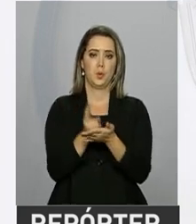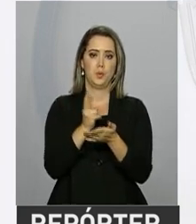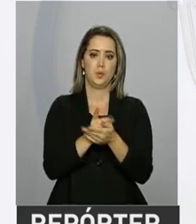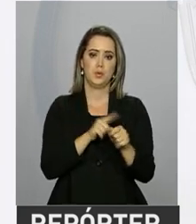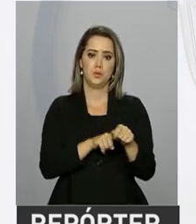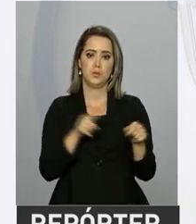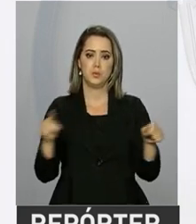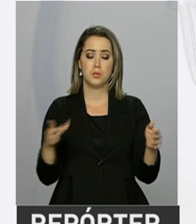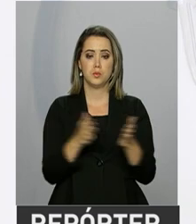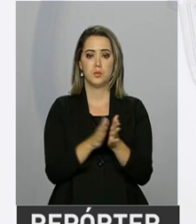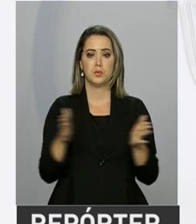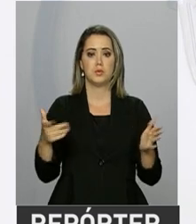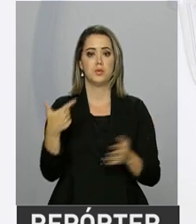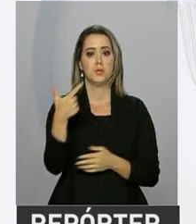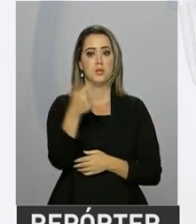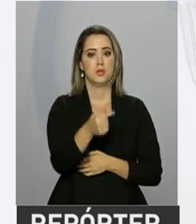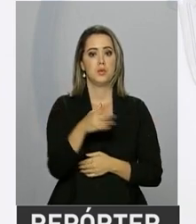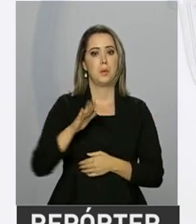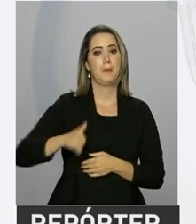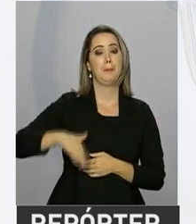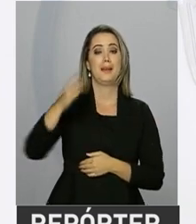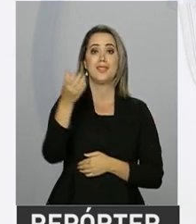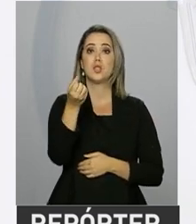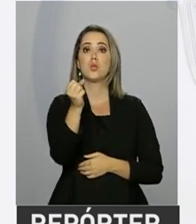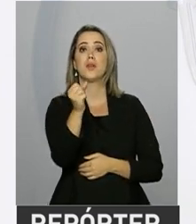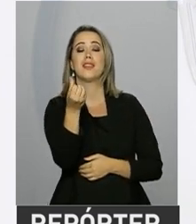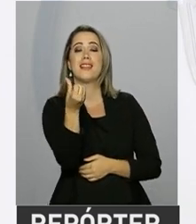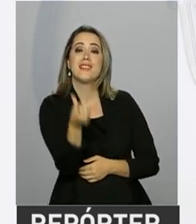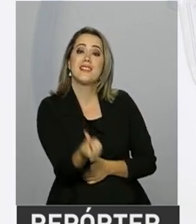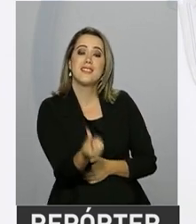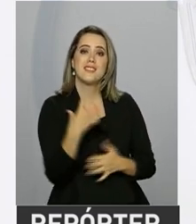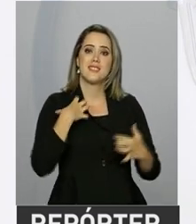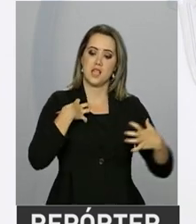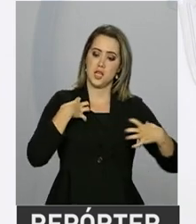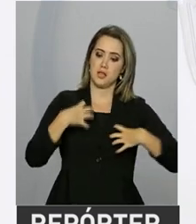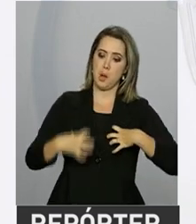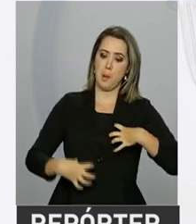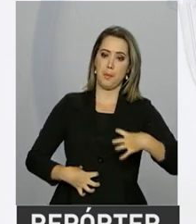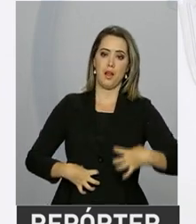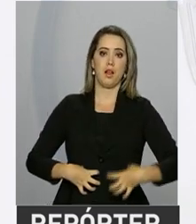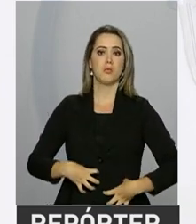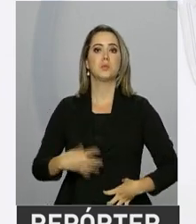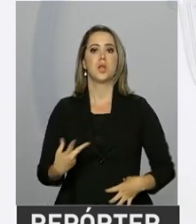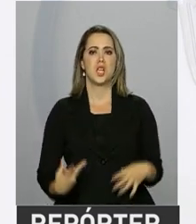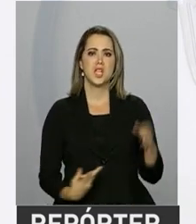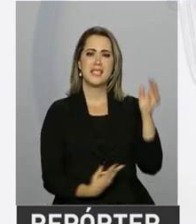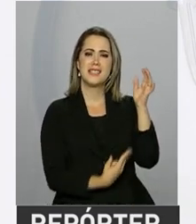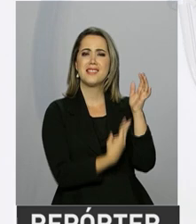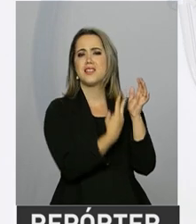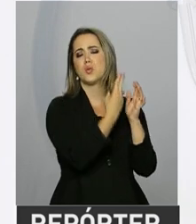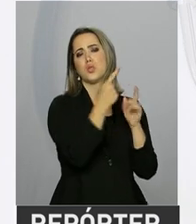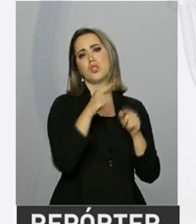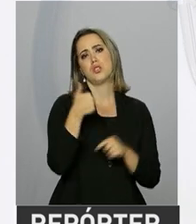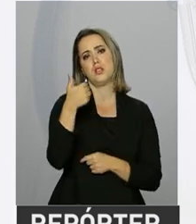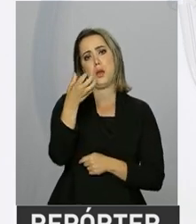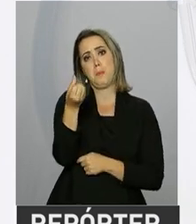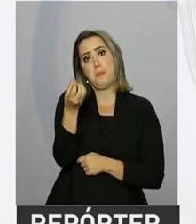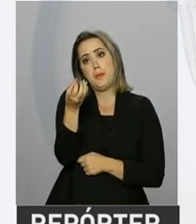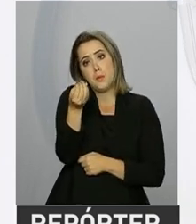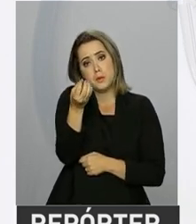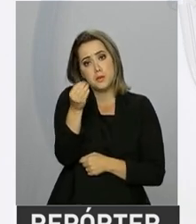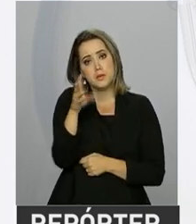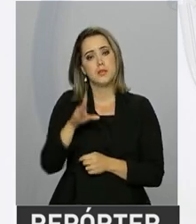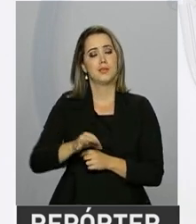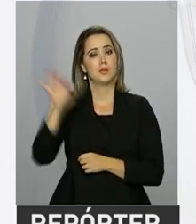período de 2017 esse número subiu para 86 um aumento de 16% os